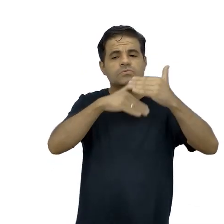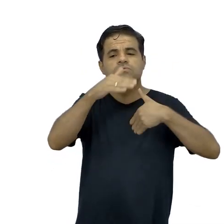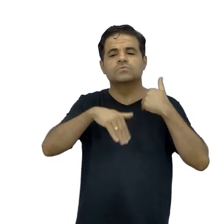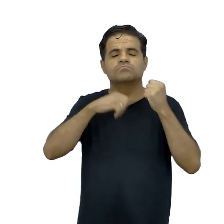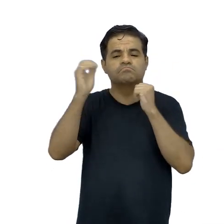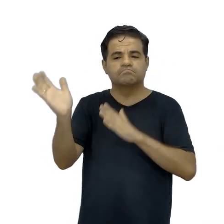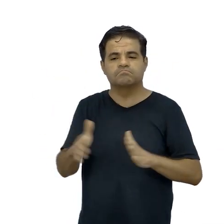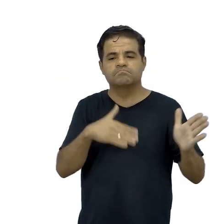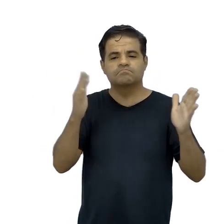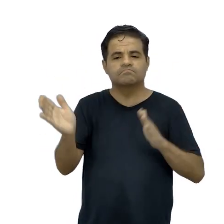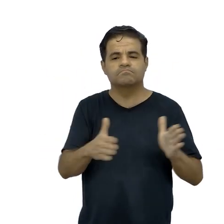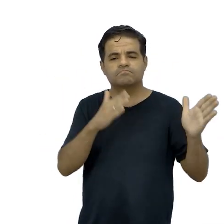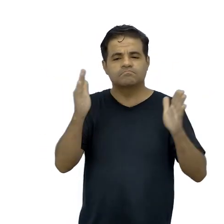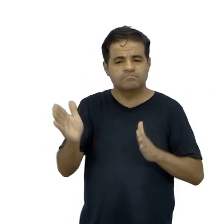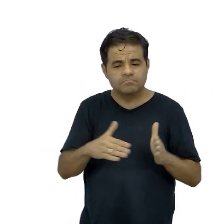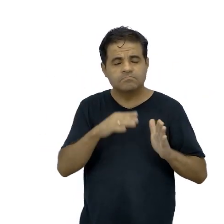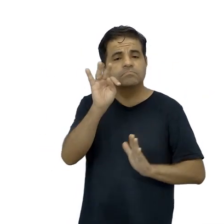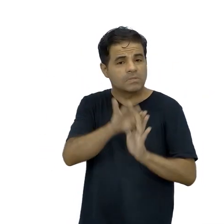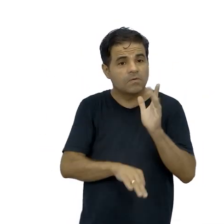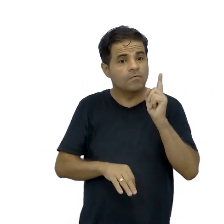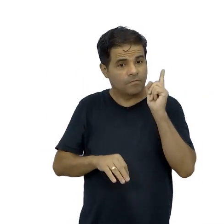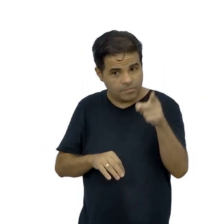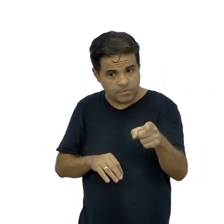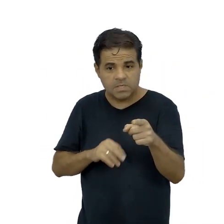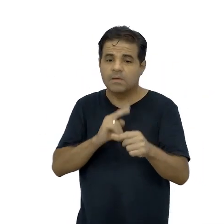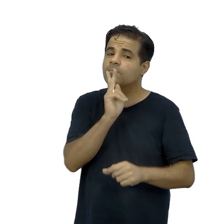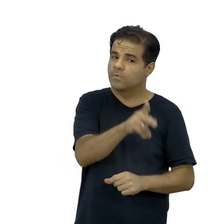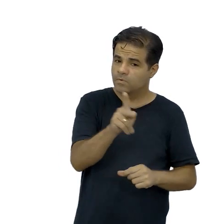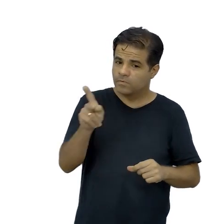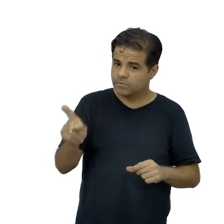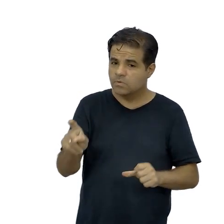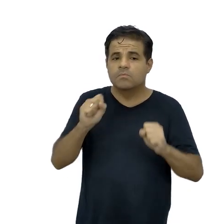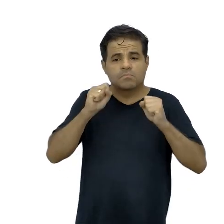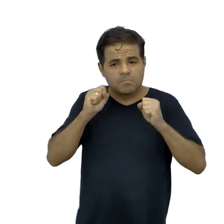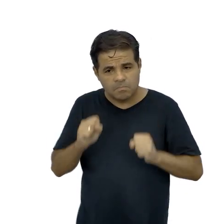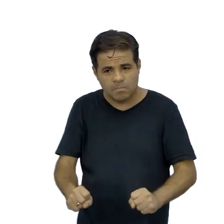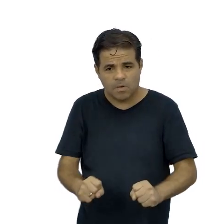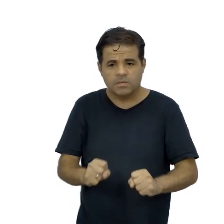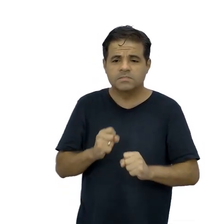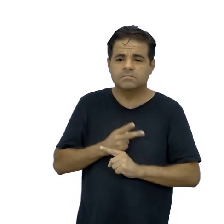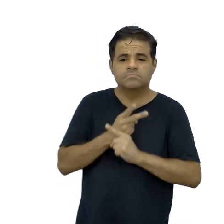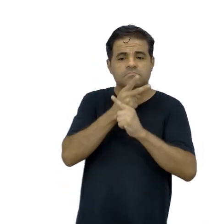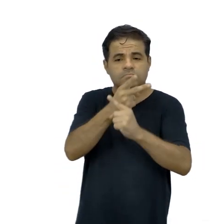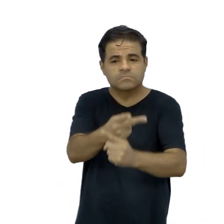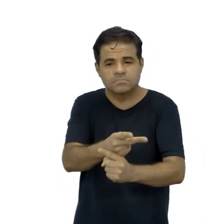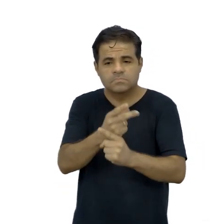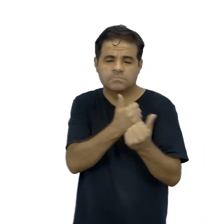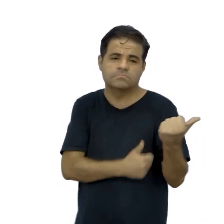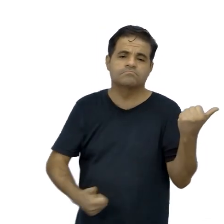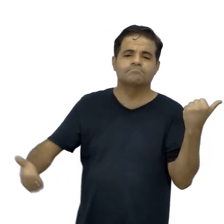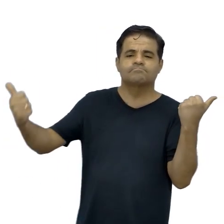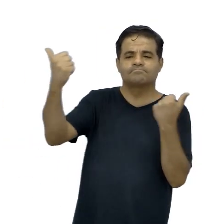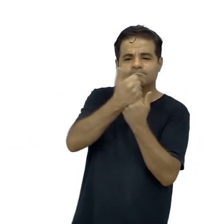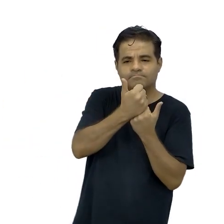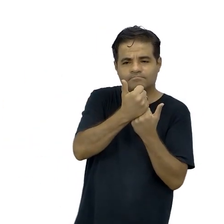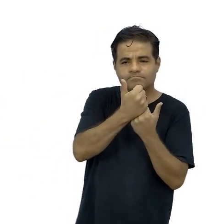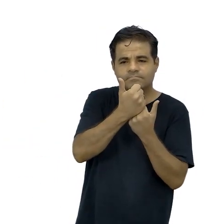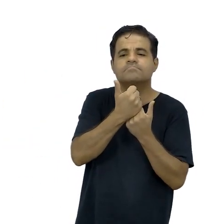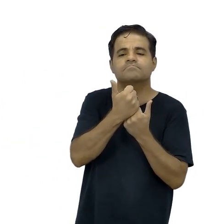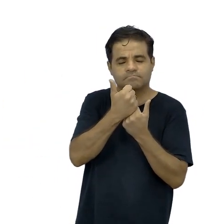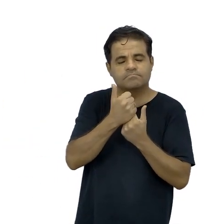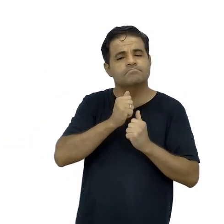produção textual, para que você, professor, possa buscar um suporte, um norte